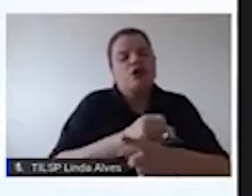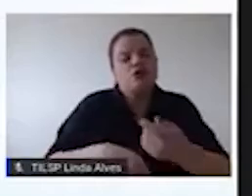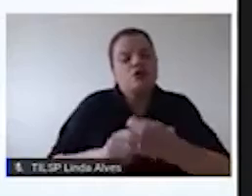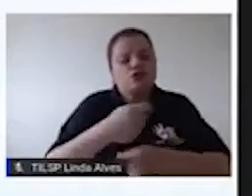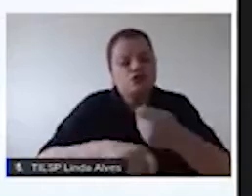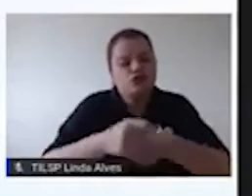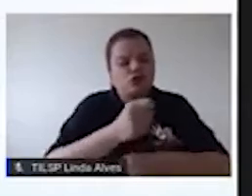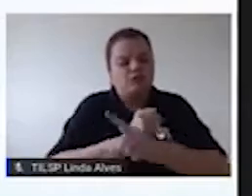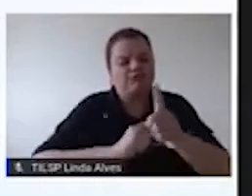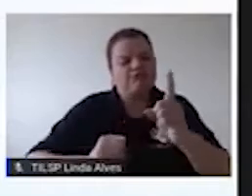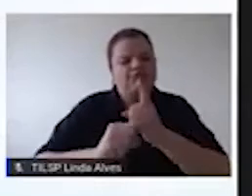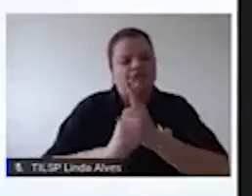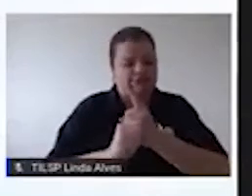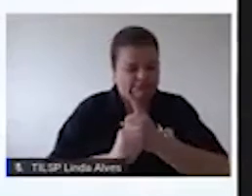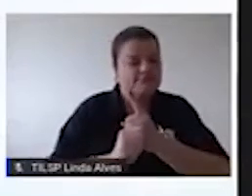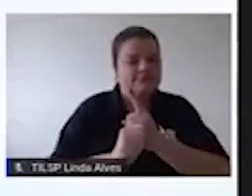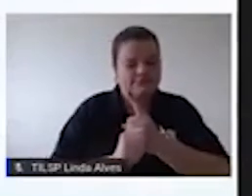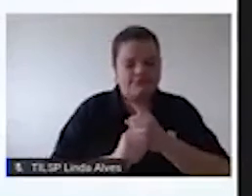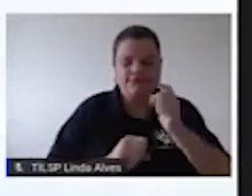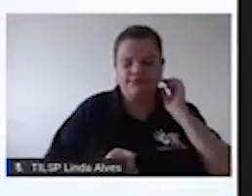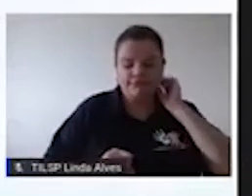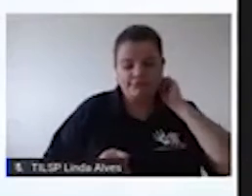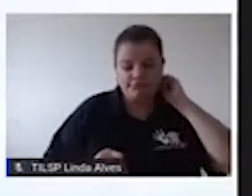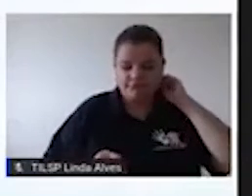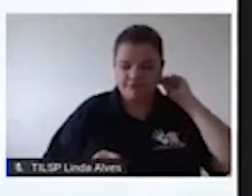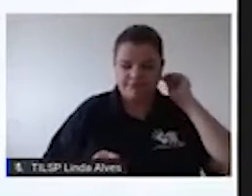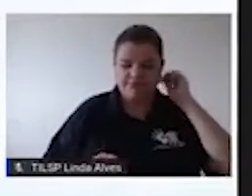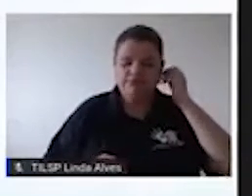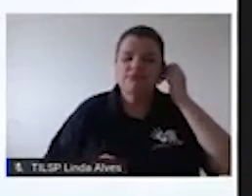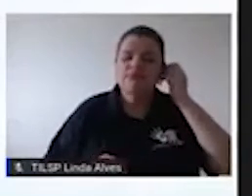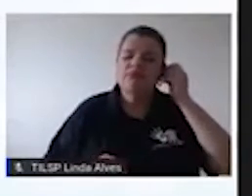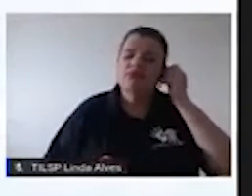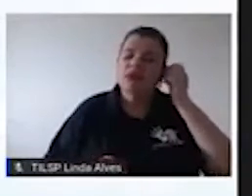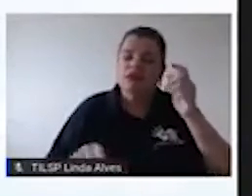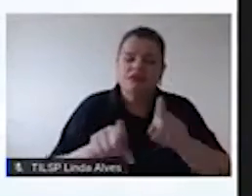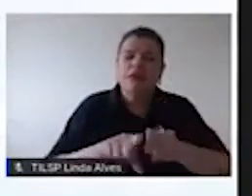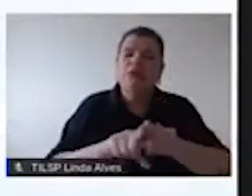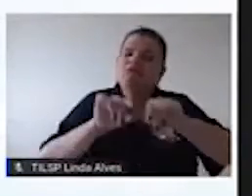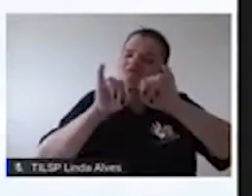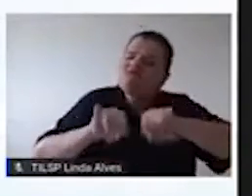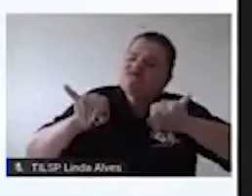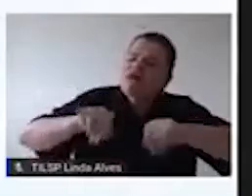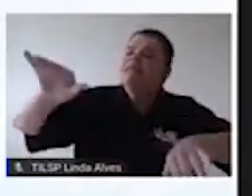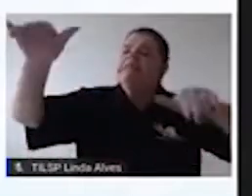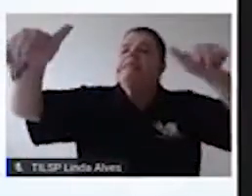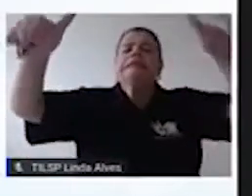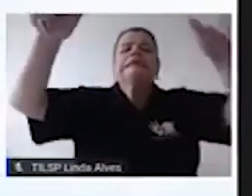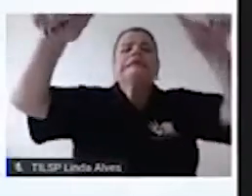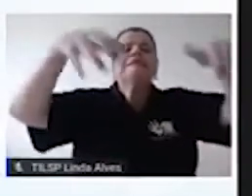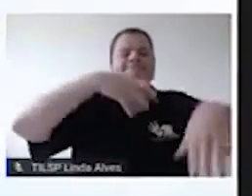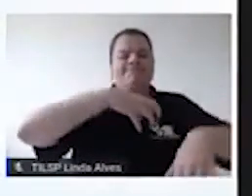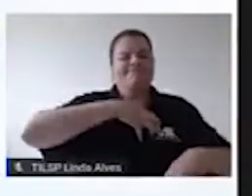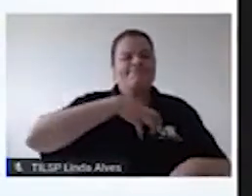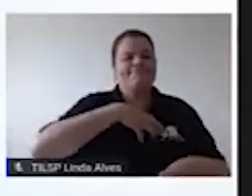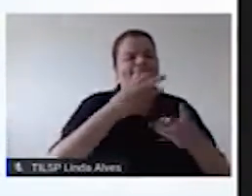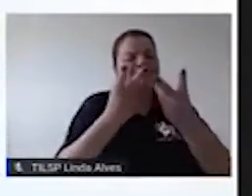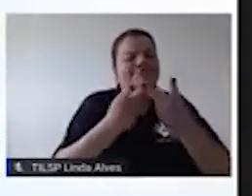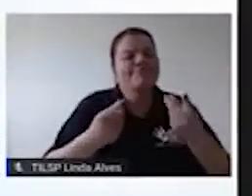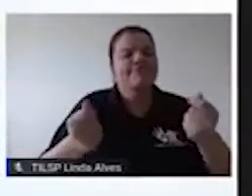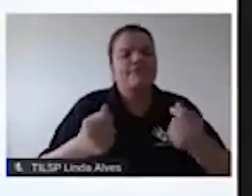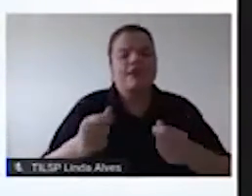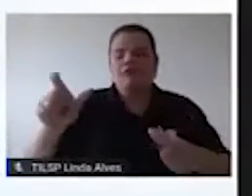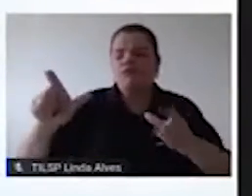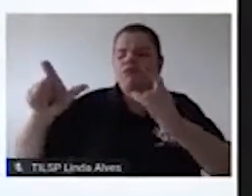socioeconômico necessário para isso, e também de campanhas de mobilização e sensibilização dos